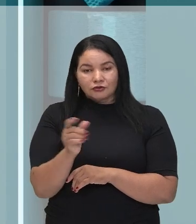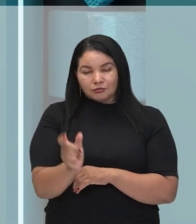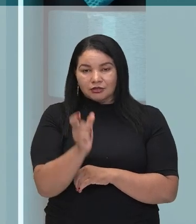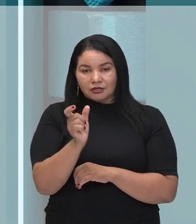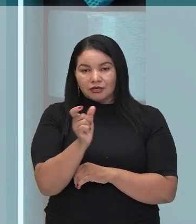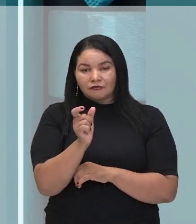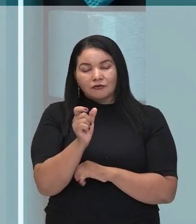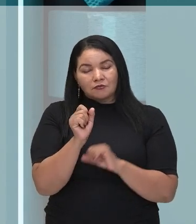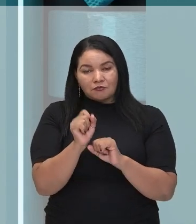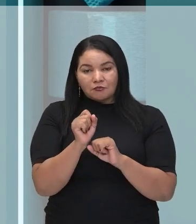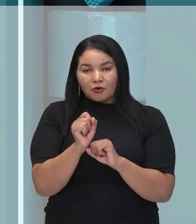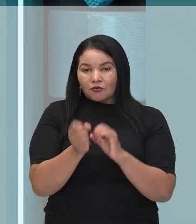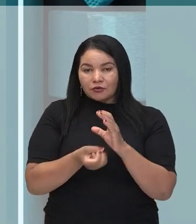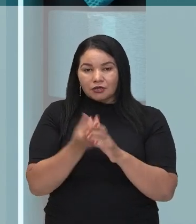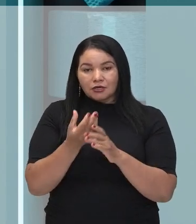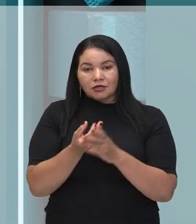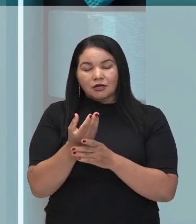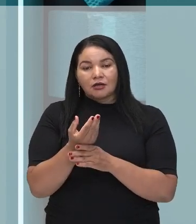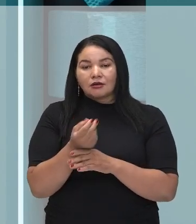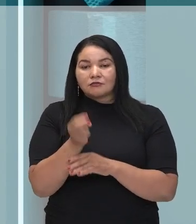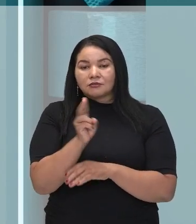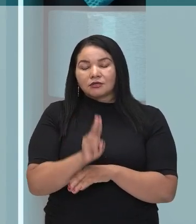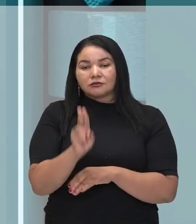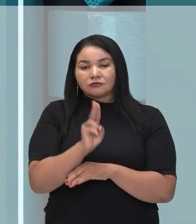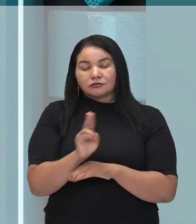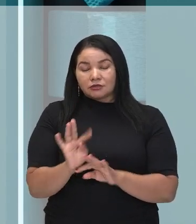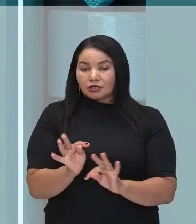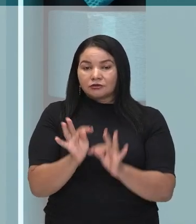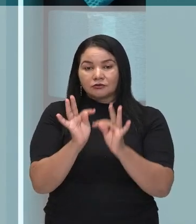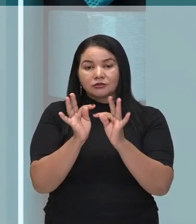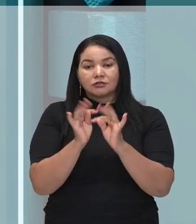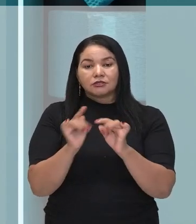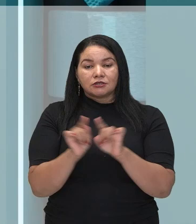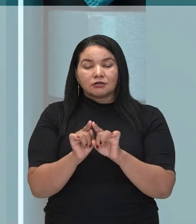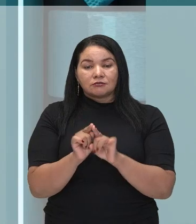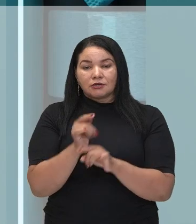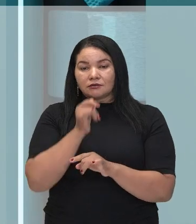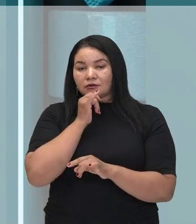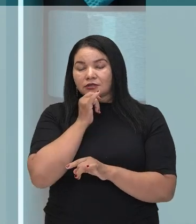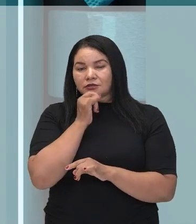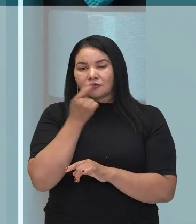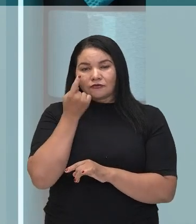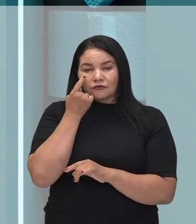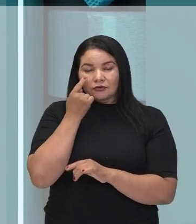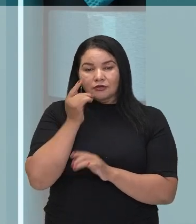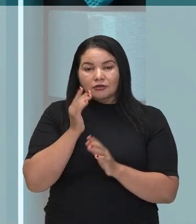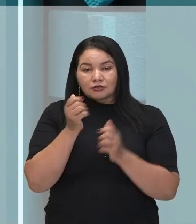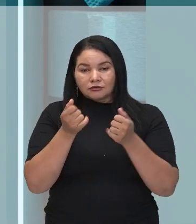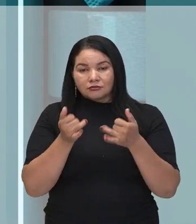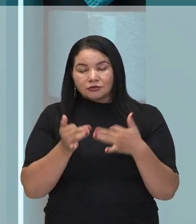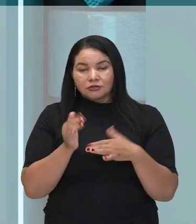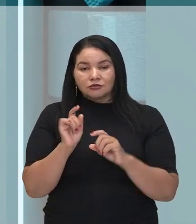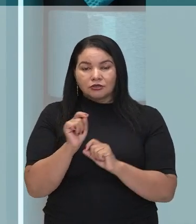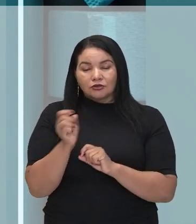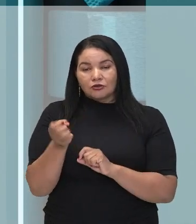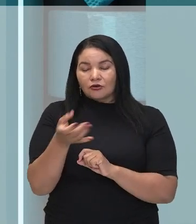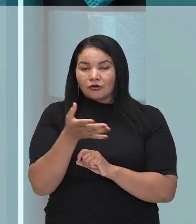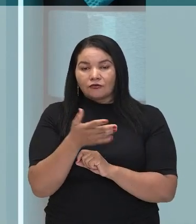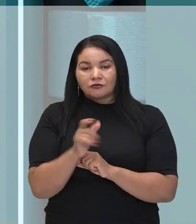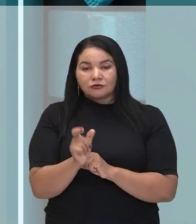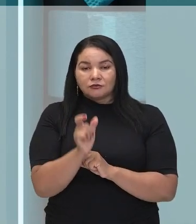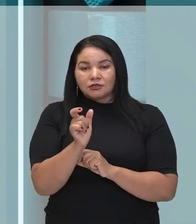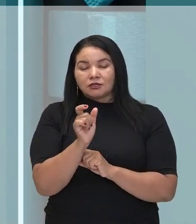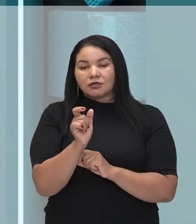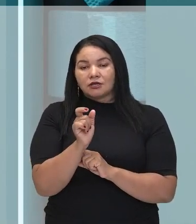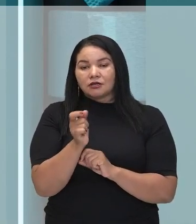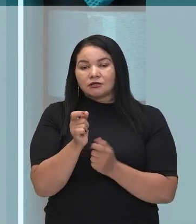ser criadas pelo uso da tecnologia. Um dos exemplos que nós demos, podem ser criadas novas palavras também